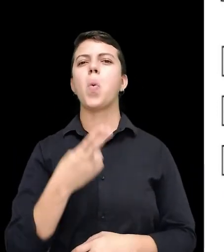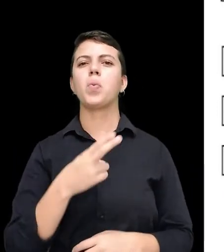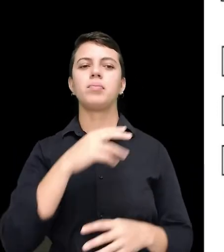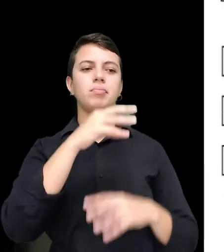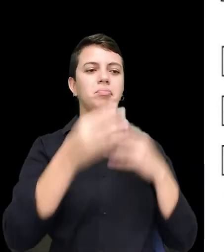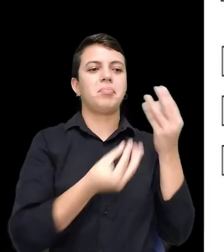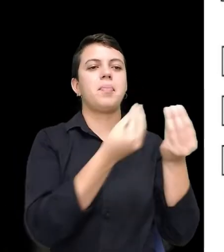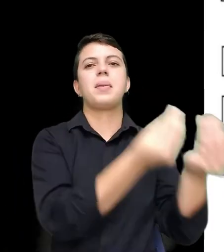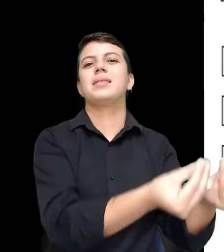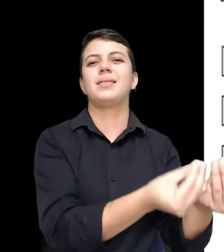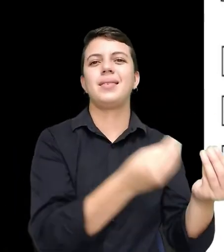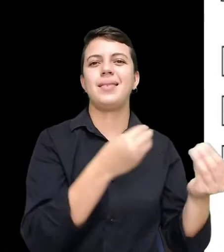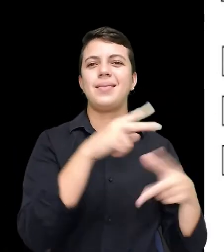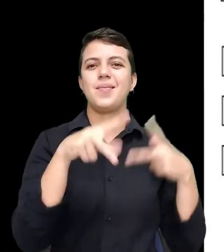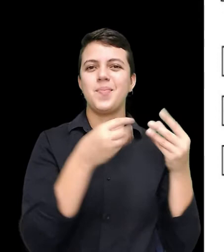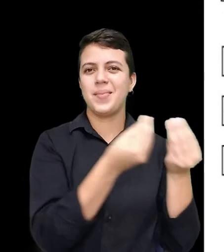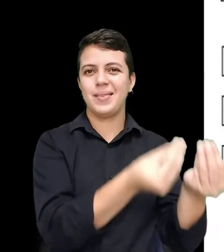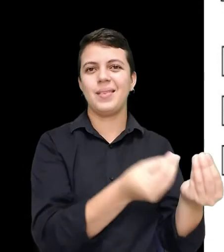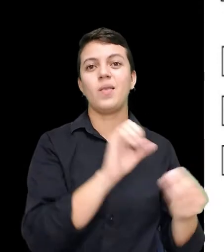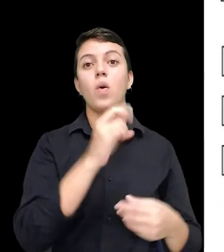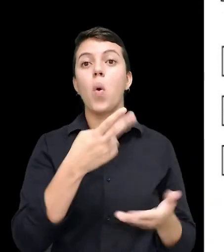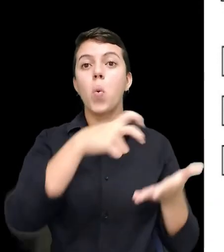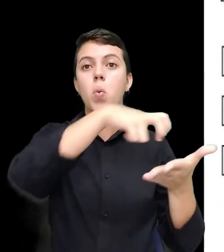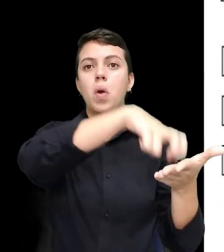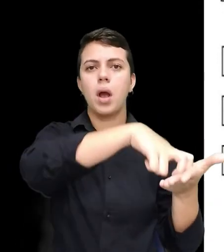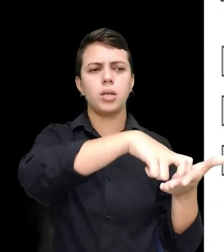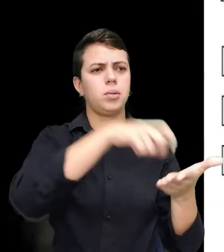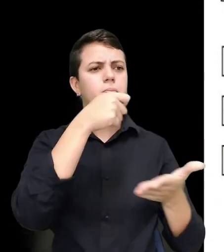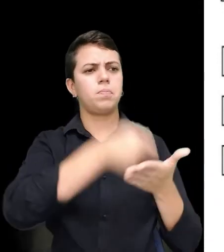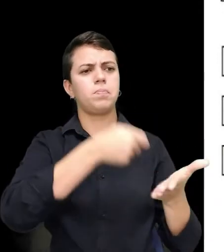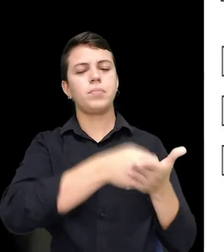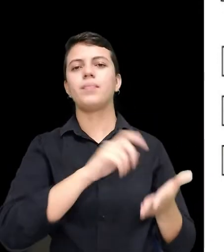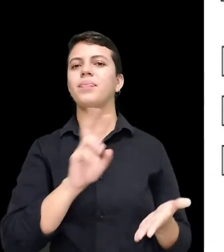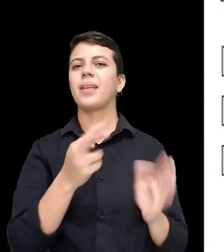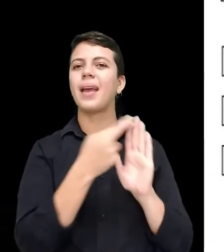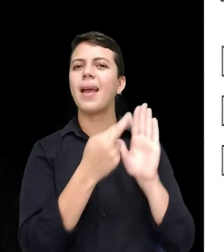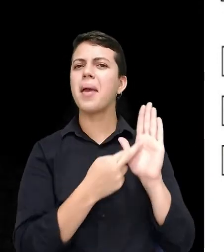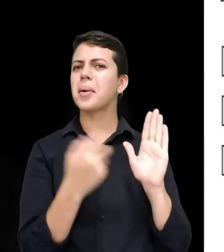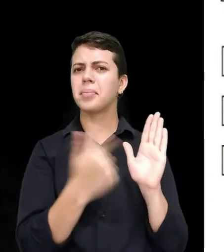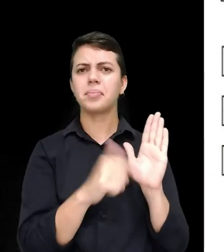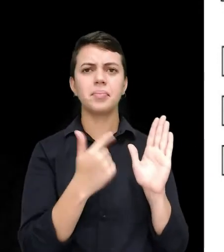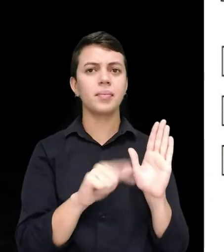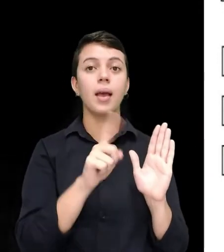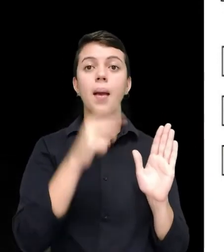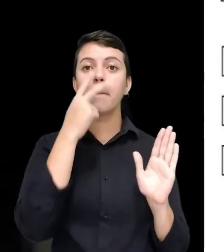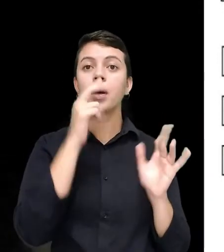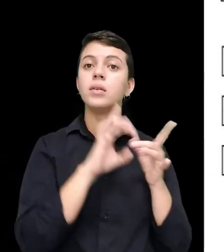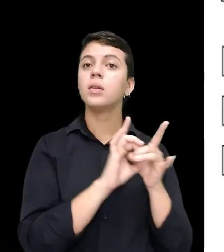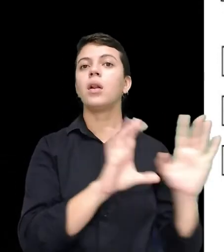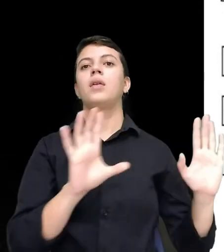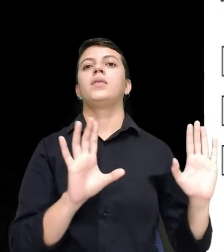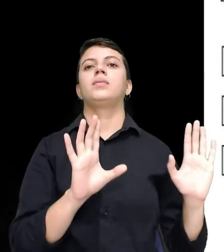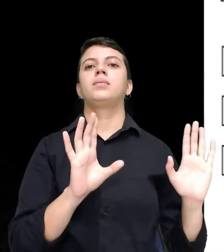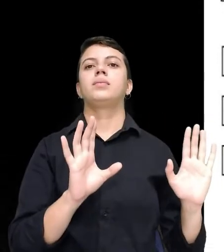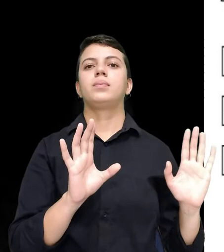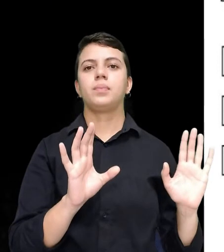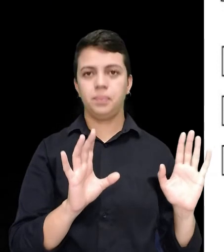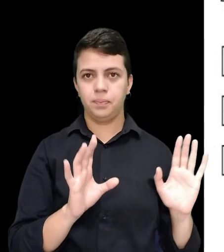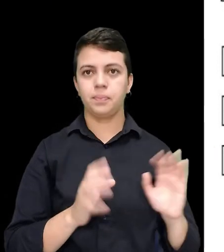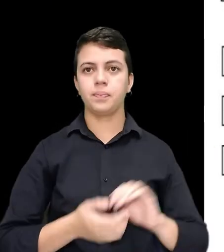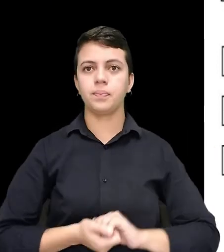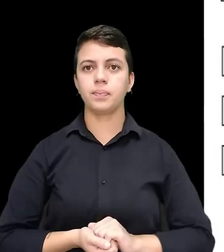de castigos para o desenvolvimento aí, para esse posicionamento dessa